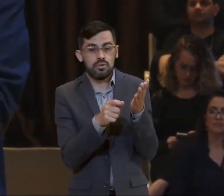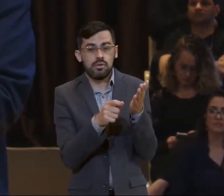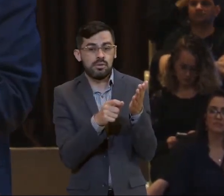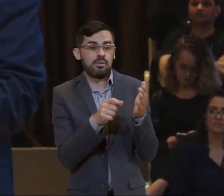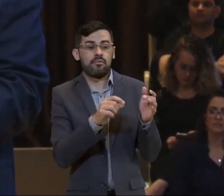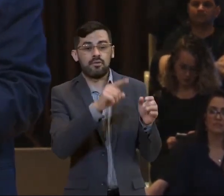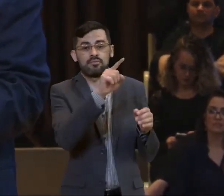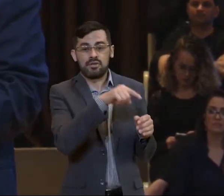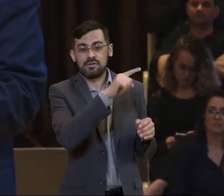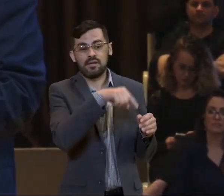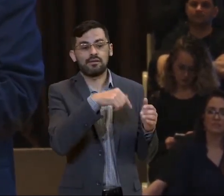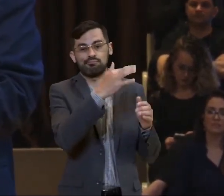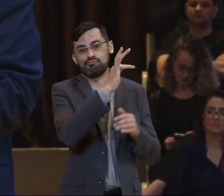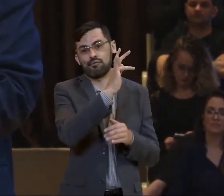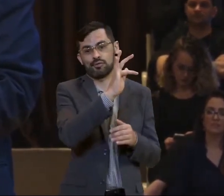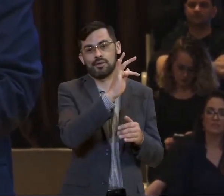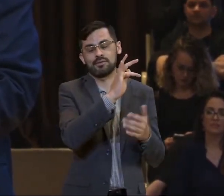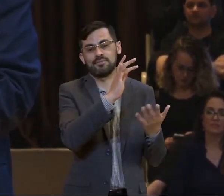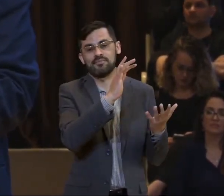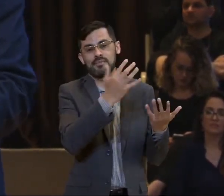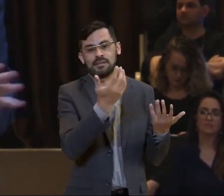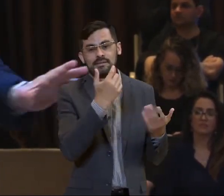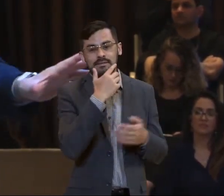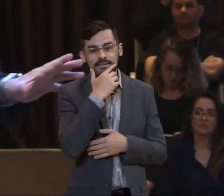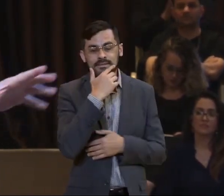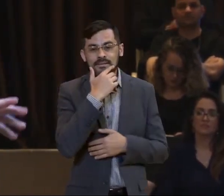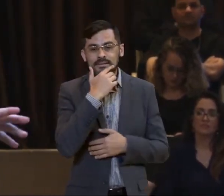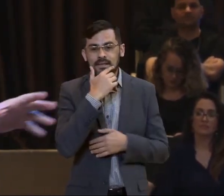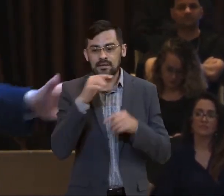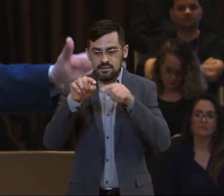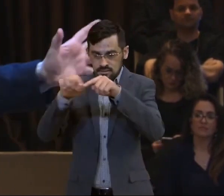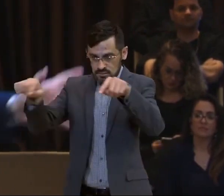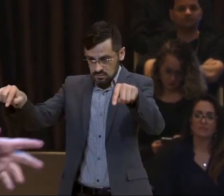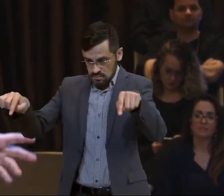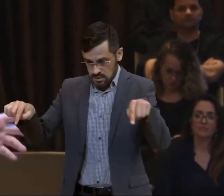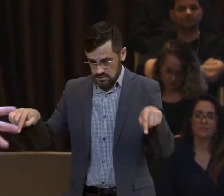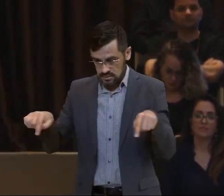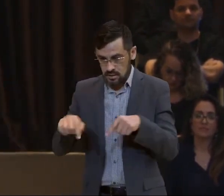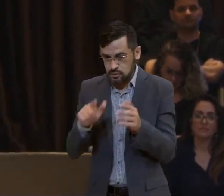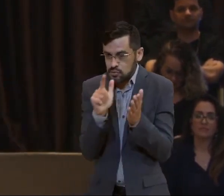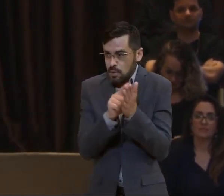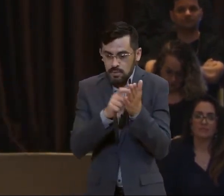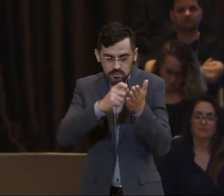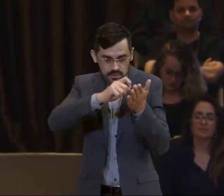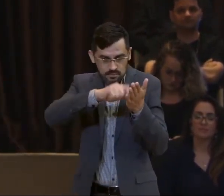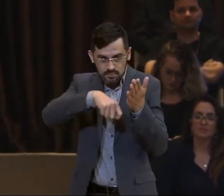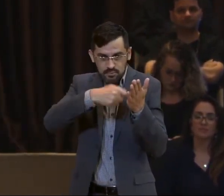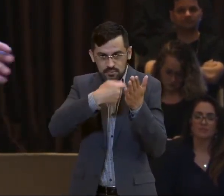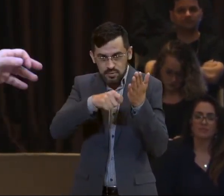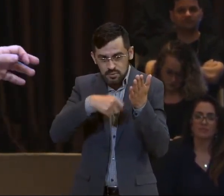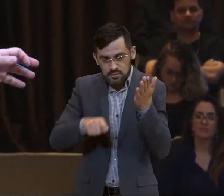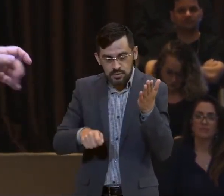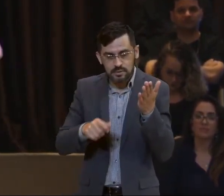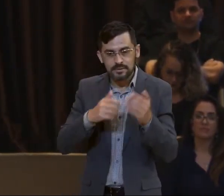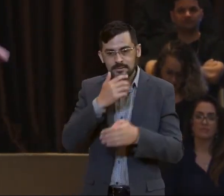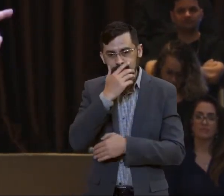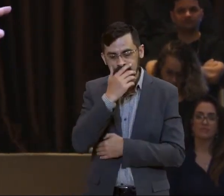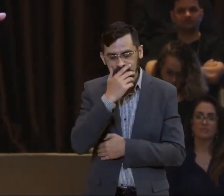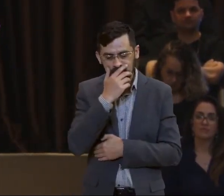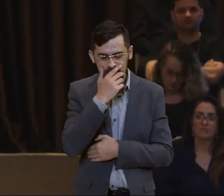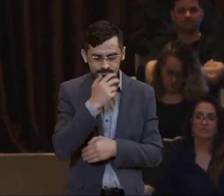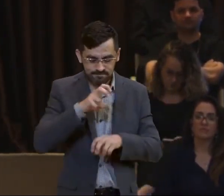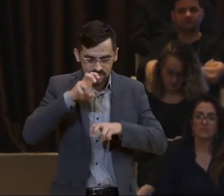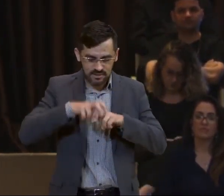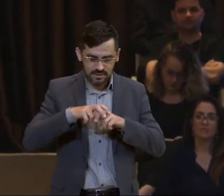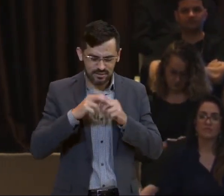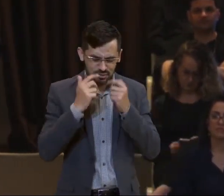nós nessa universidade. E me colocaram numa sala com os papéis para assinar. E naquela hora eu chorando